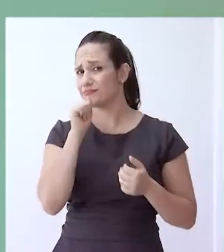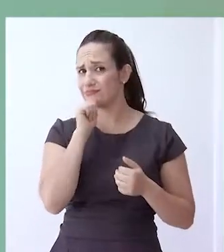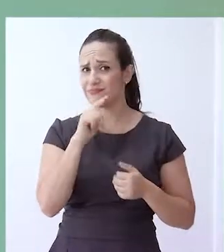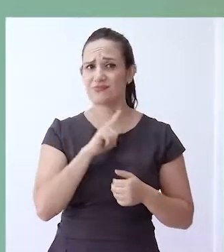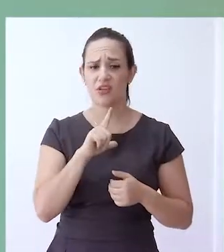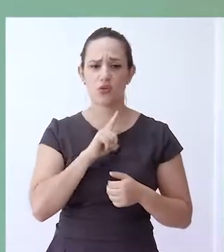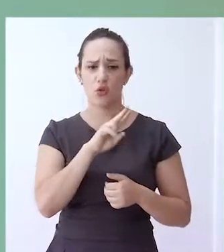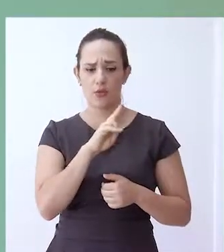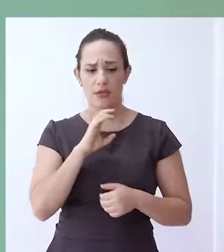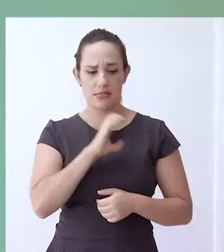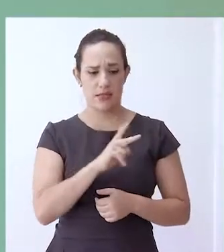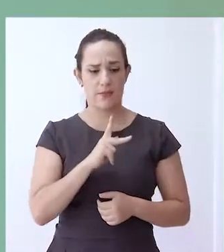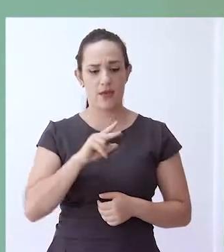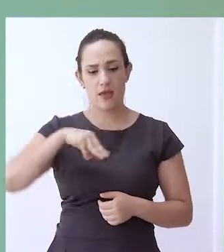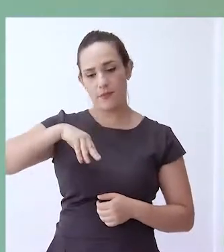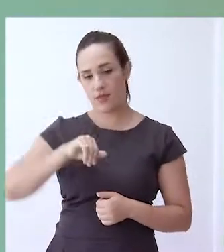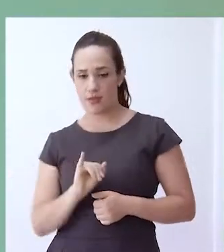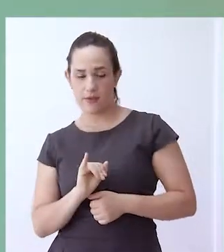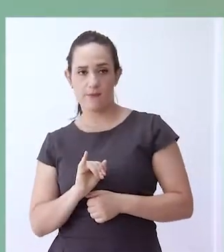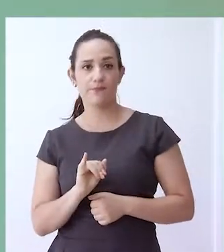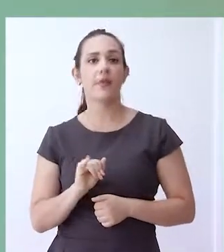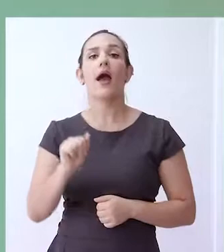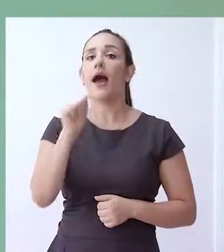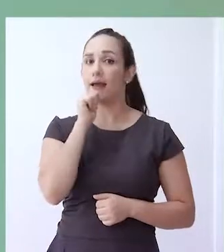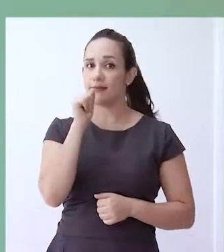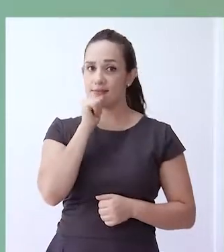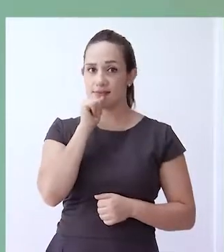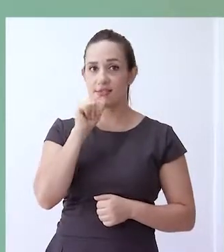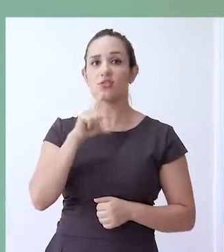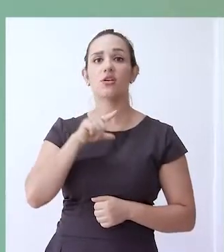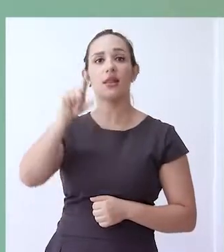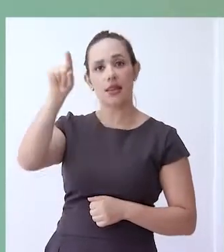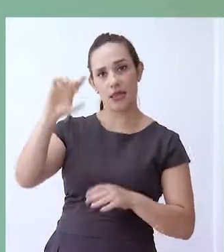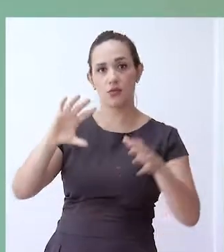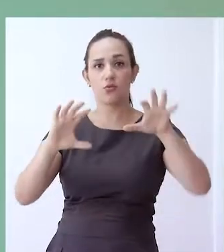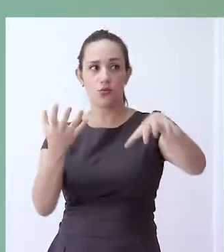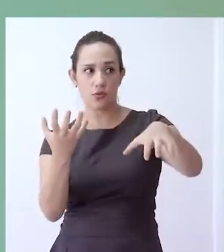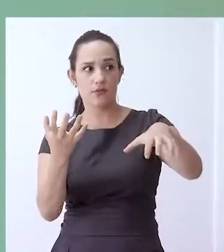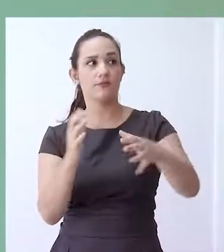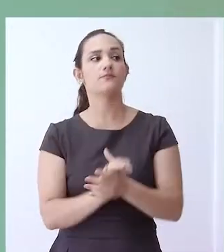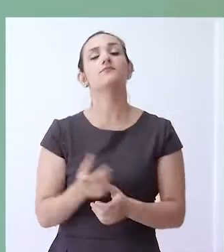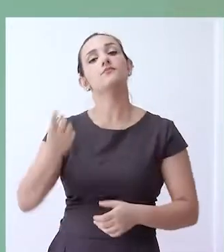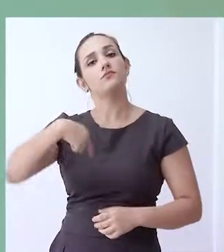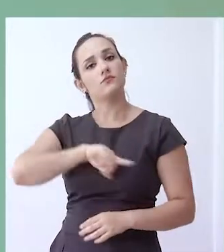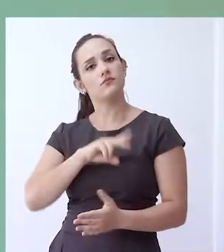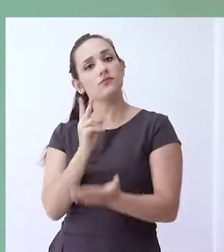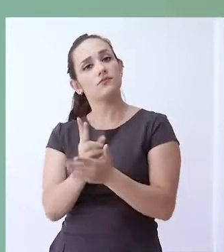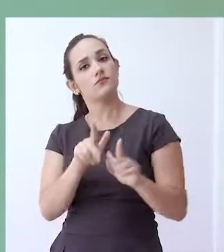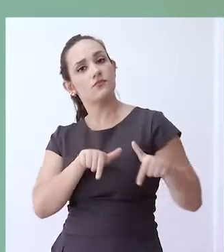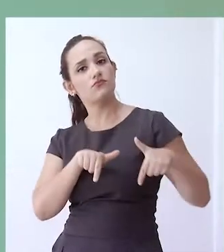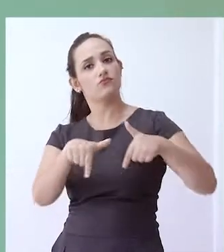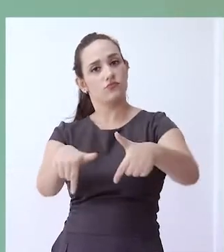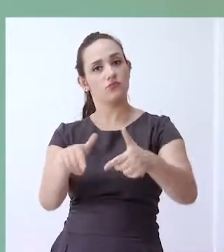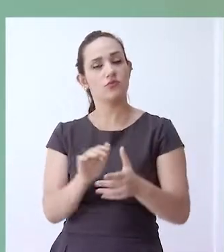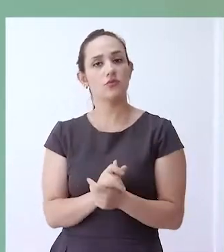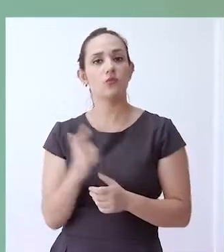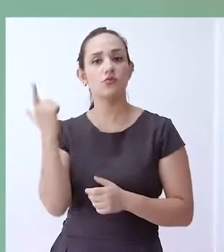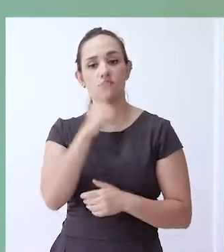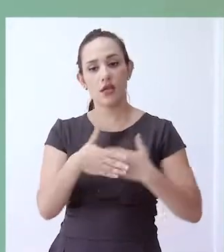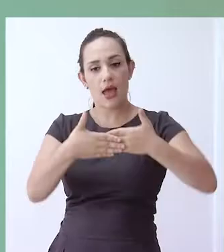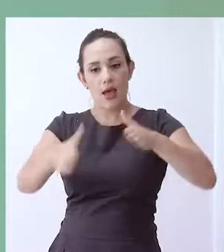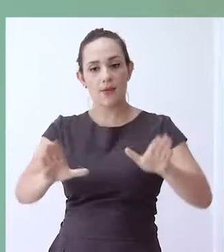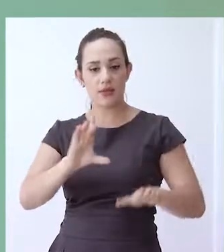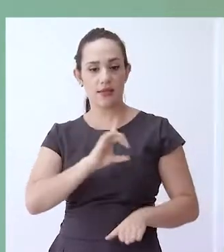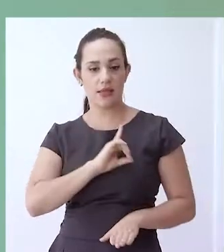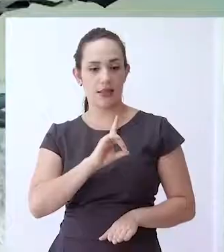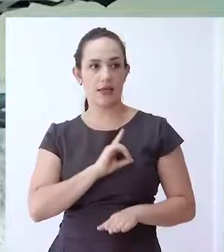ainda a CPMI, tramitando no Congresso. Nós lutávamos para as delegacias